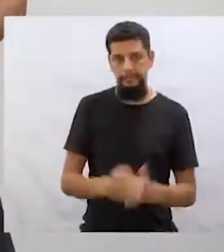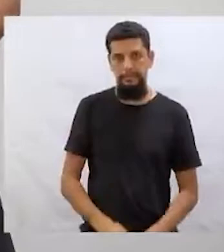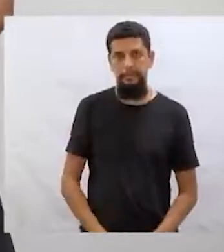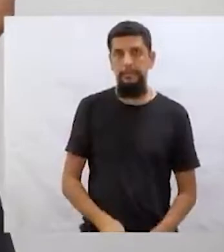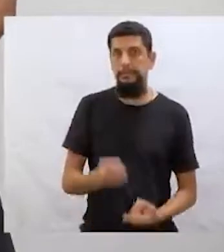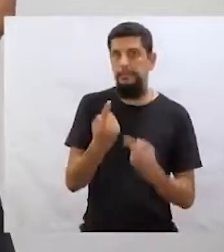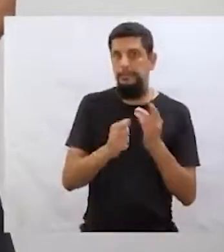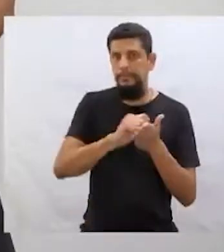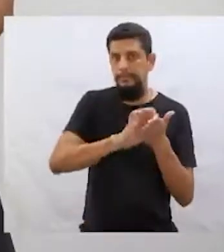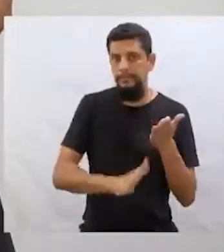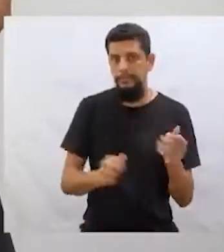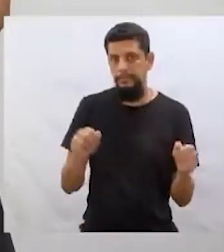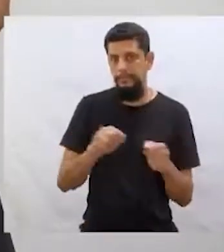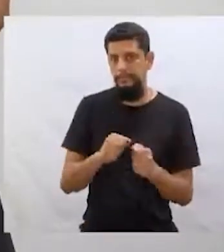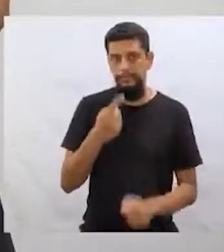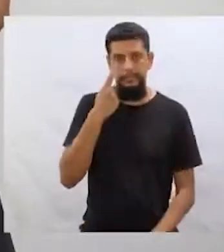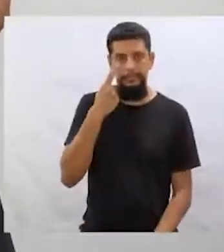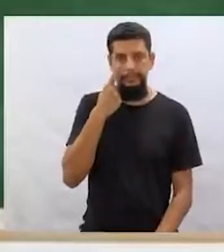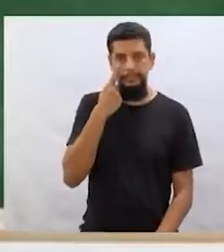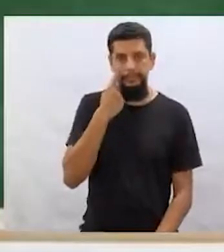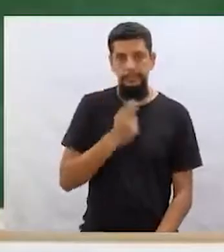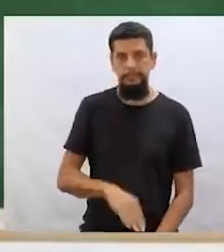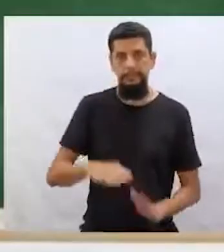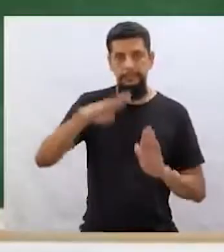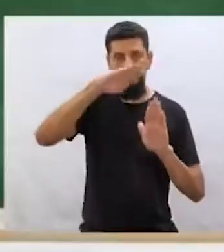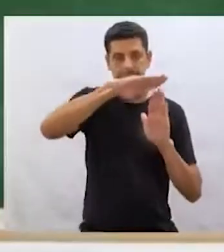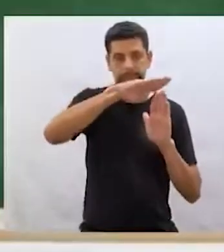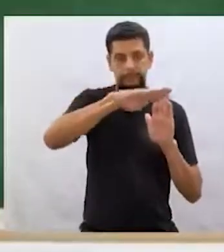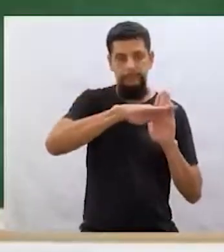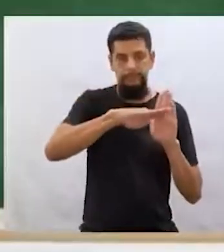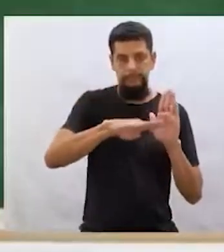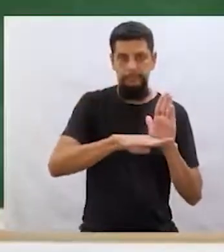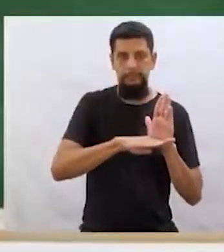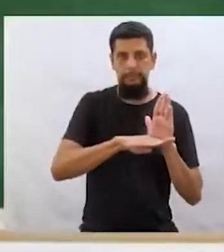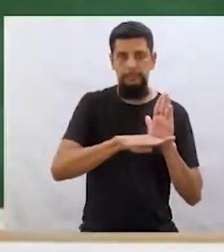nós vamos fazer, né? Olhem lá. Rotina.